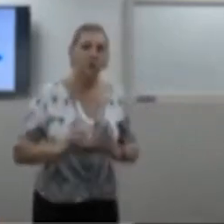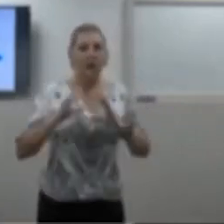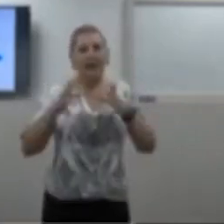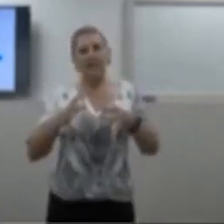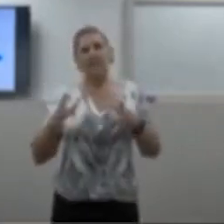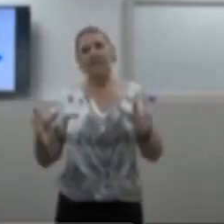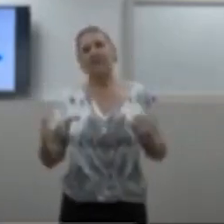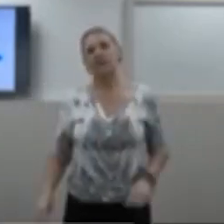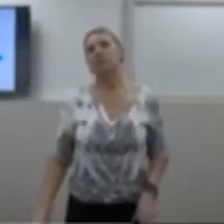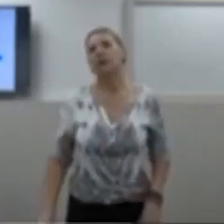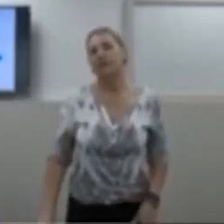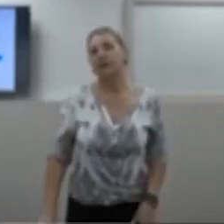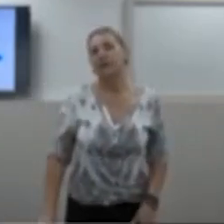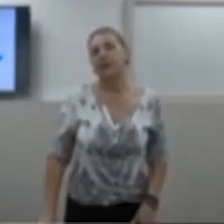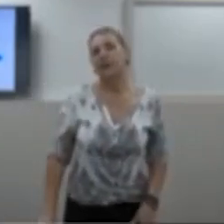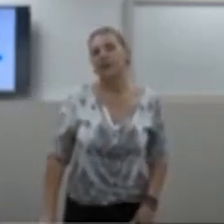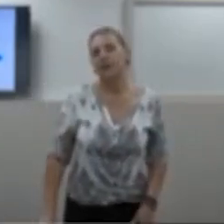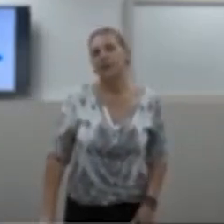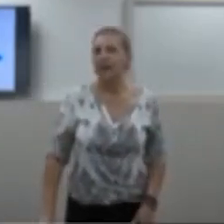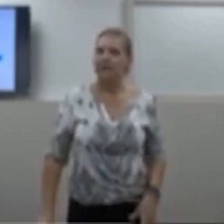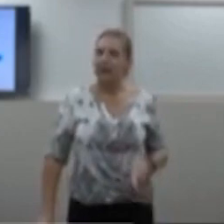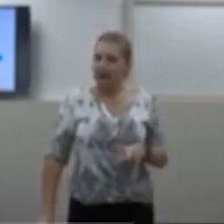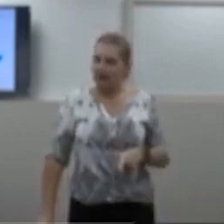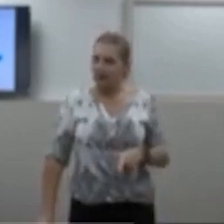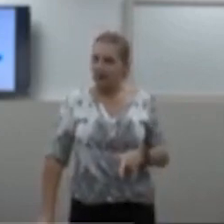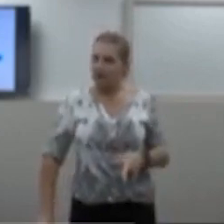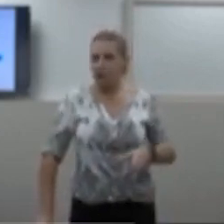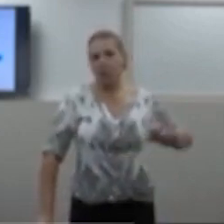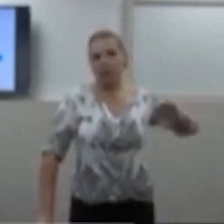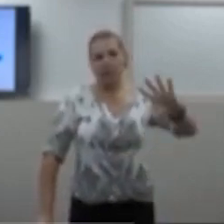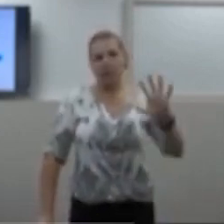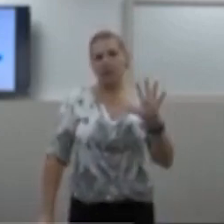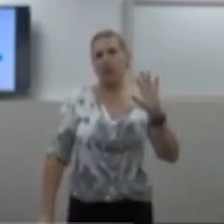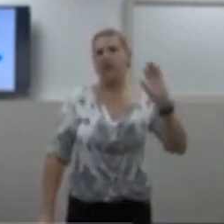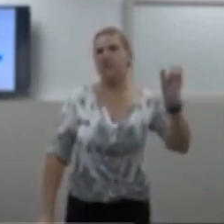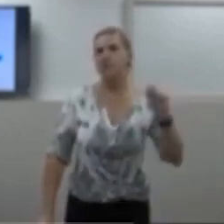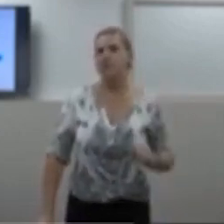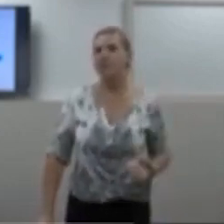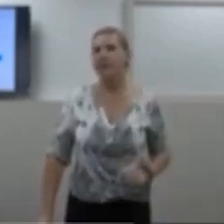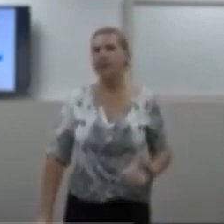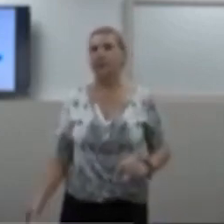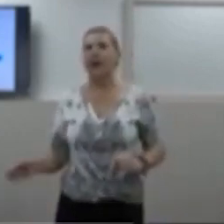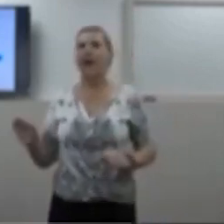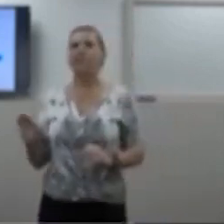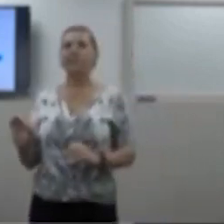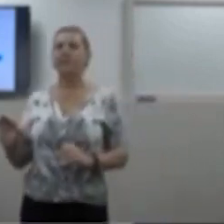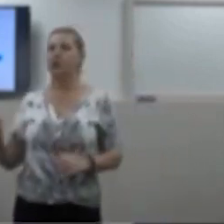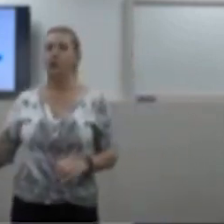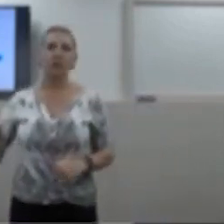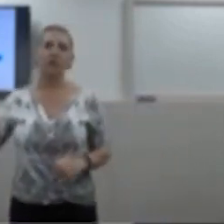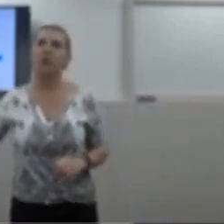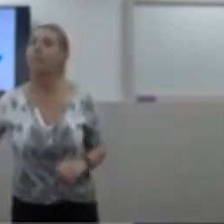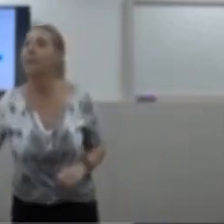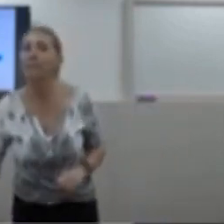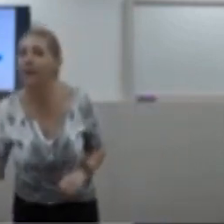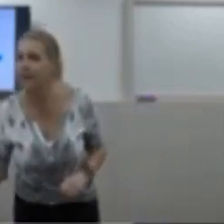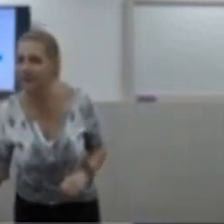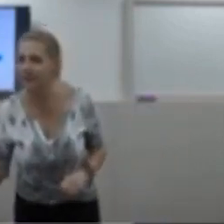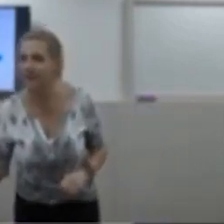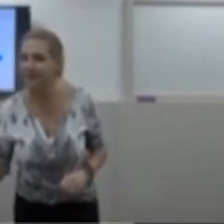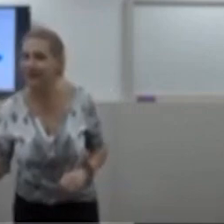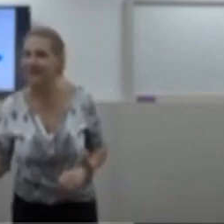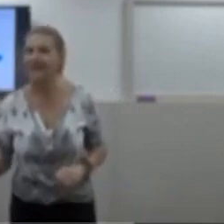Qual é a sua classificação na ordem da chamada? Ah, professora, eu sou o 11º. Ah, professora, eu